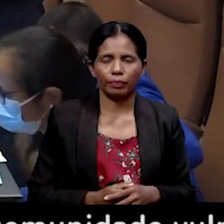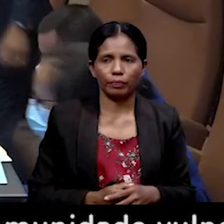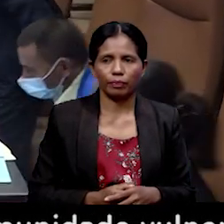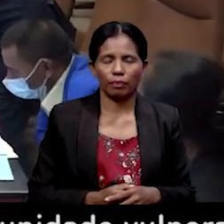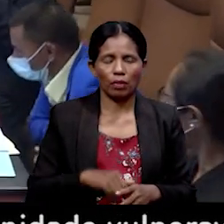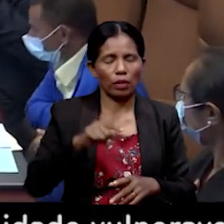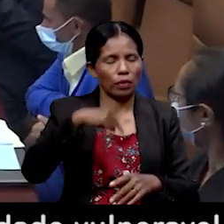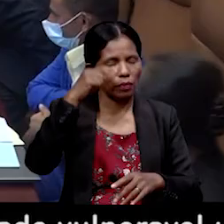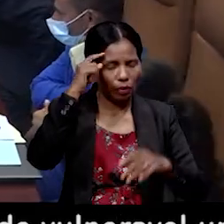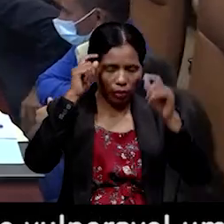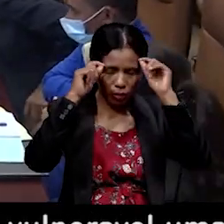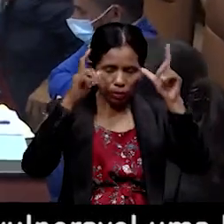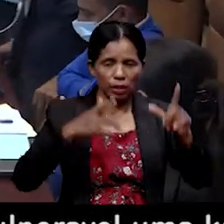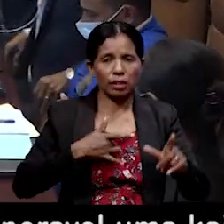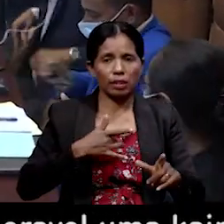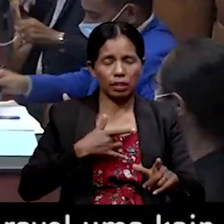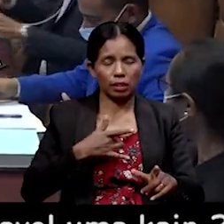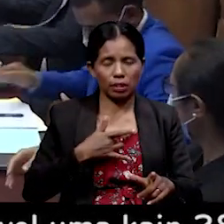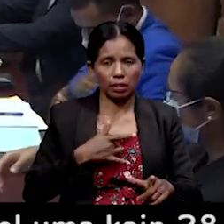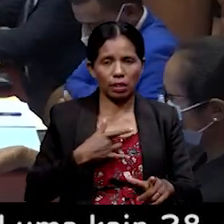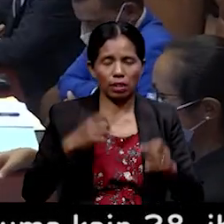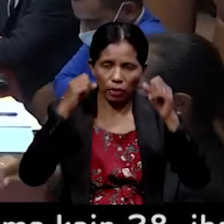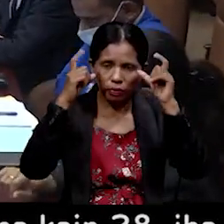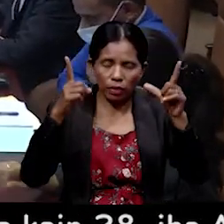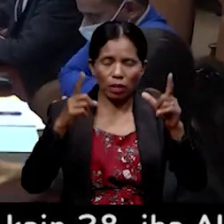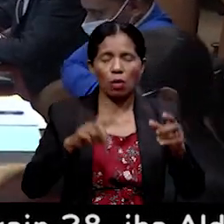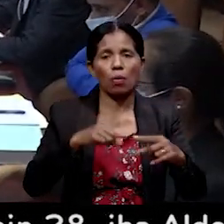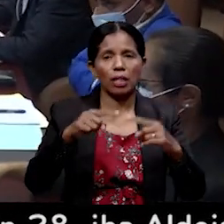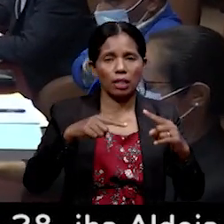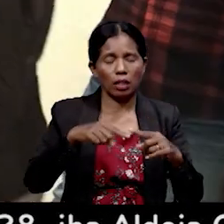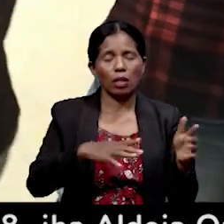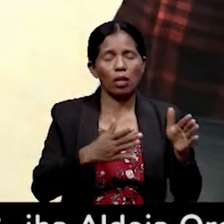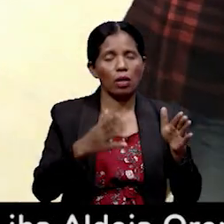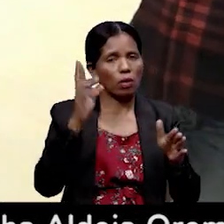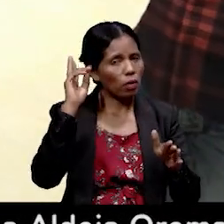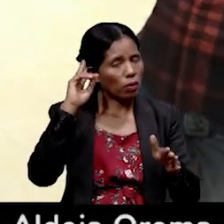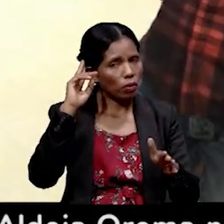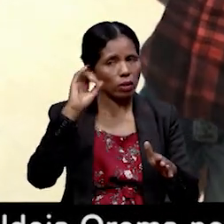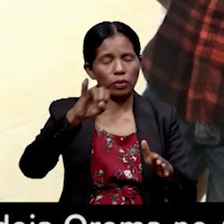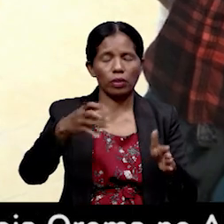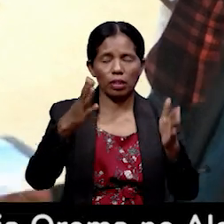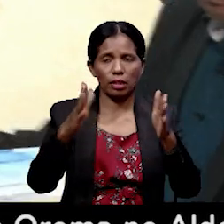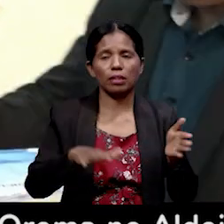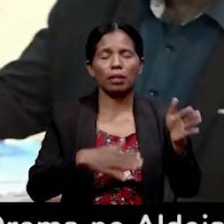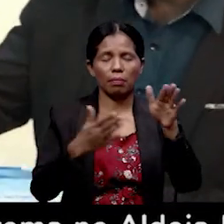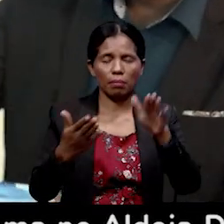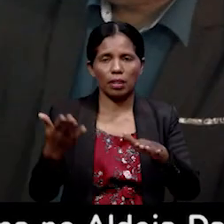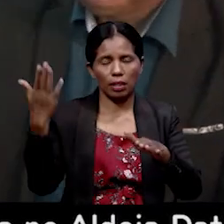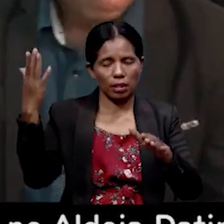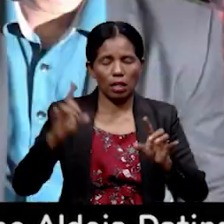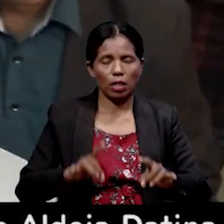Governo Timor Leste sente socada wan hira rona heroi Timor Leste. Jurnalista Max Tal hakotu is i